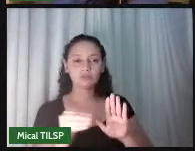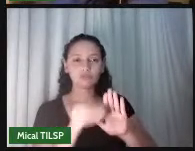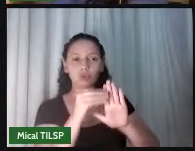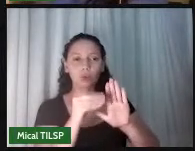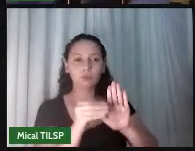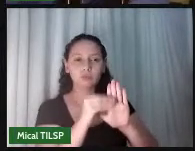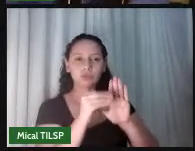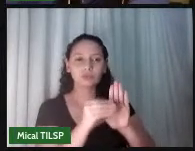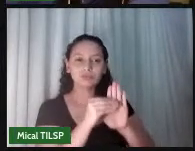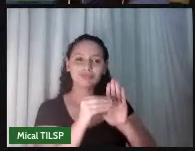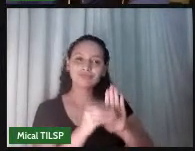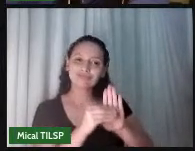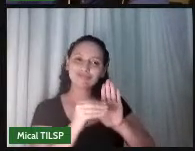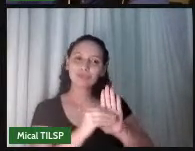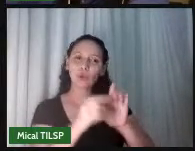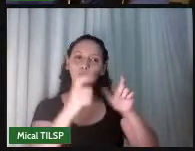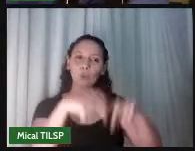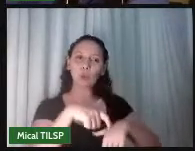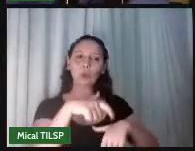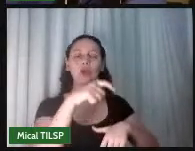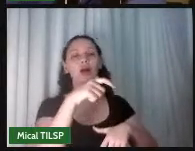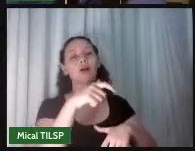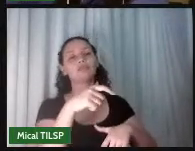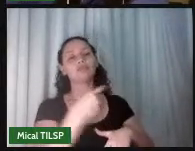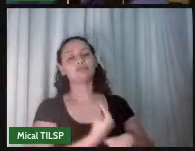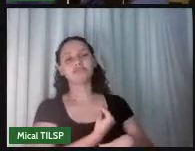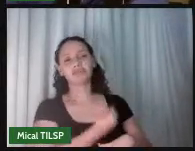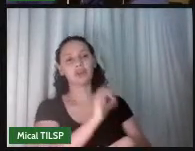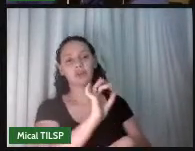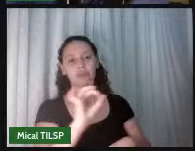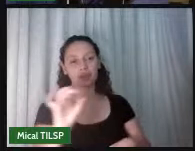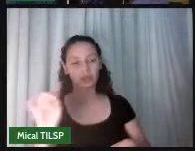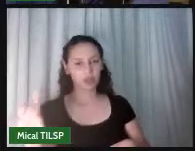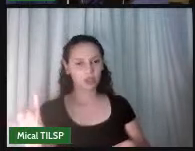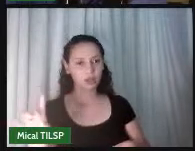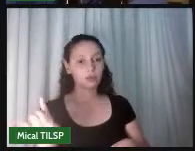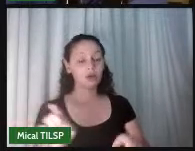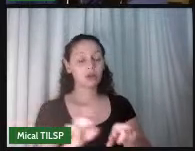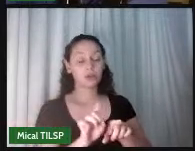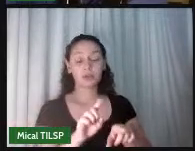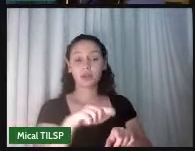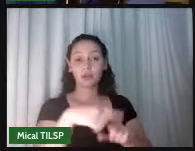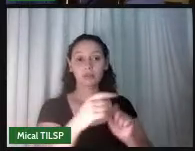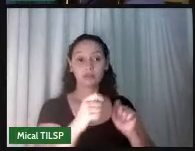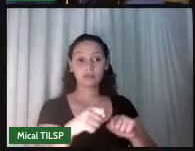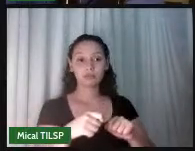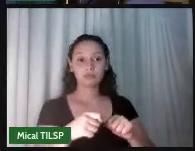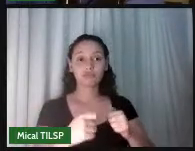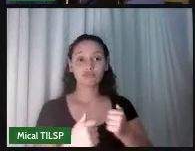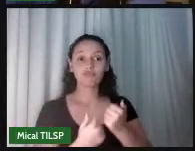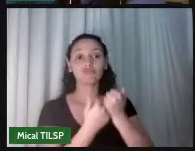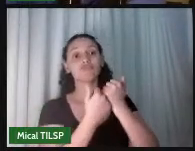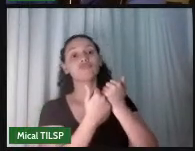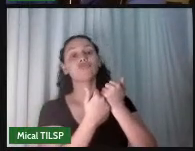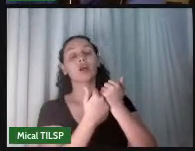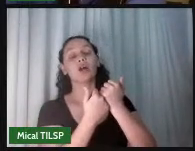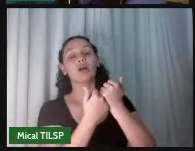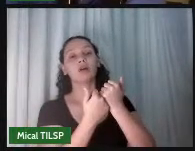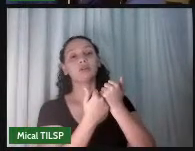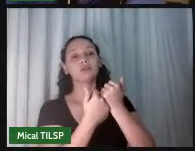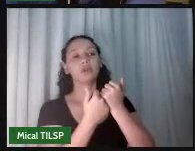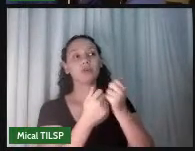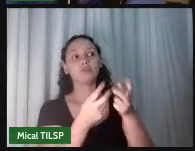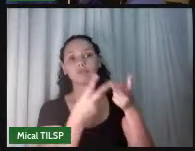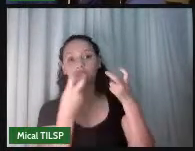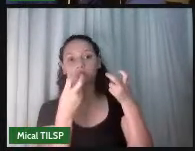da região onde a gente vive, né? E essa informação pode ajudar nos casos de identificação, especialmente quando as informações são limitadas. Então, às vezes, a gente não